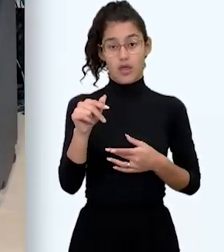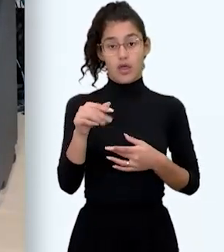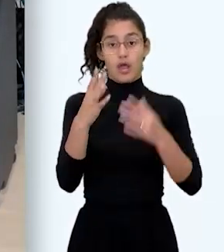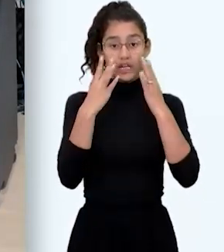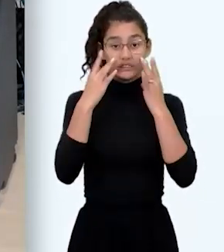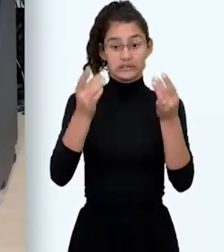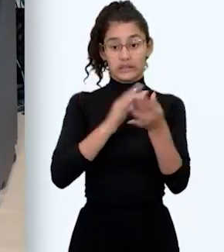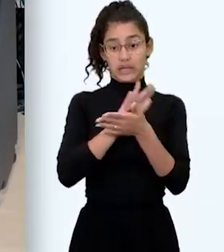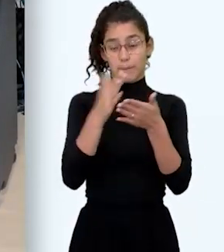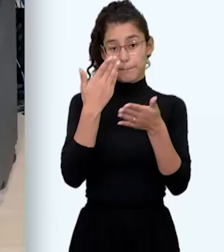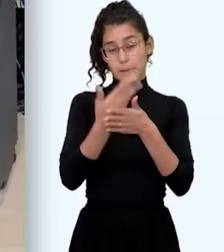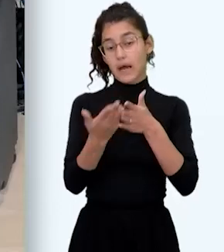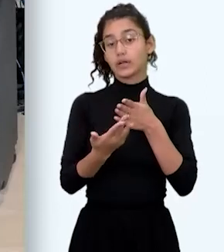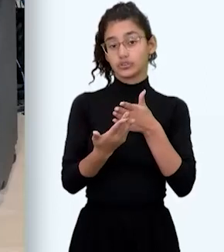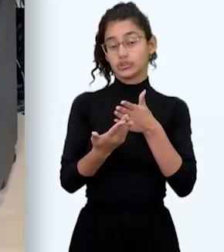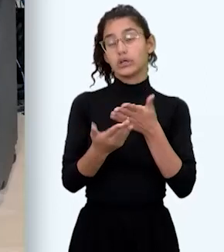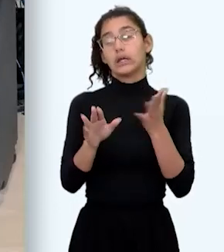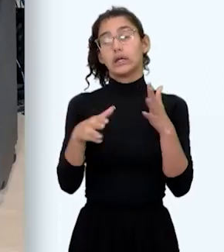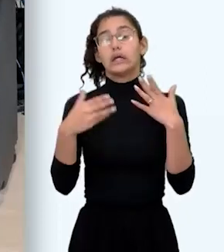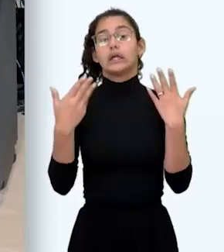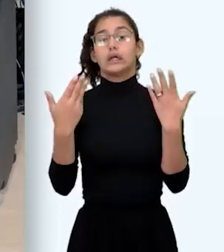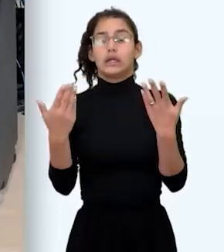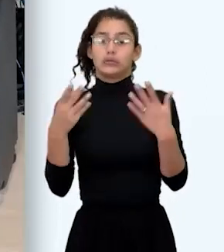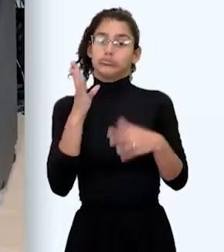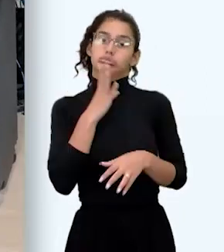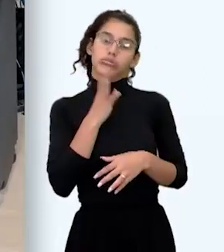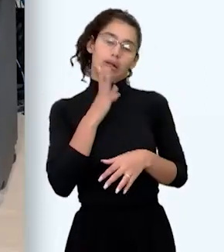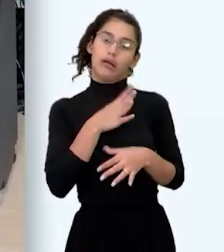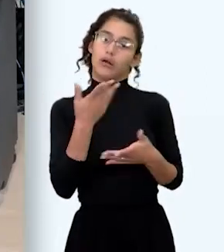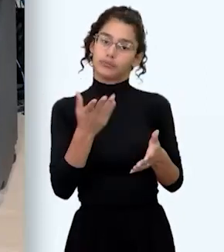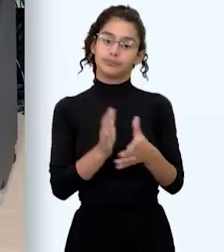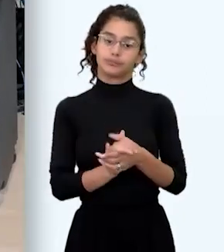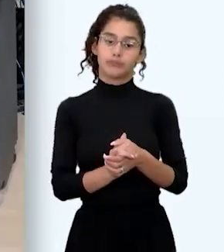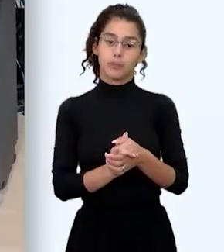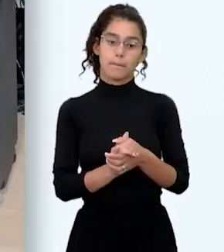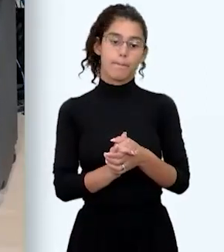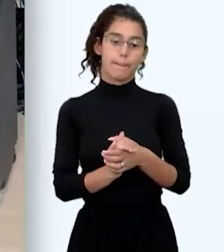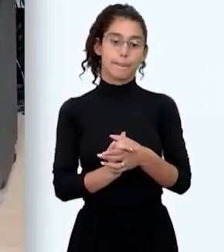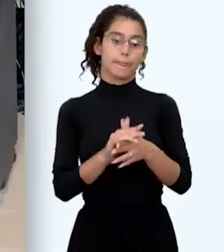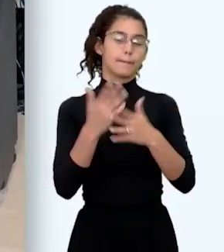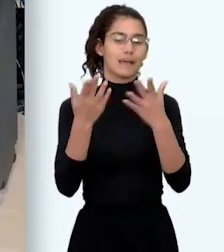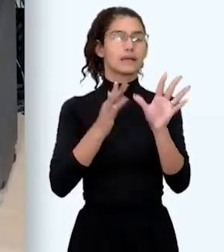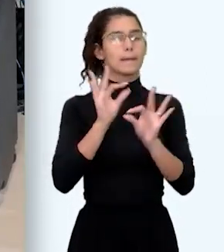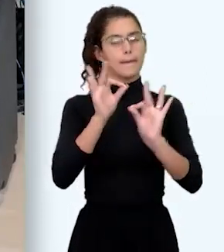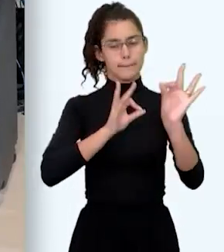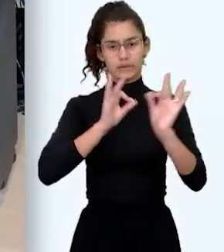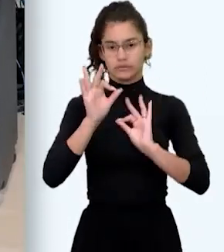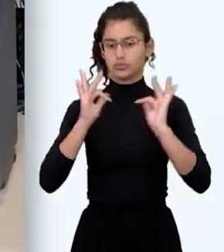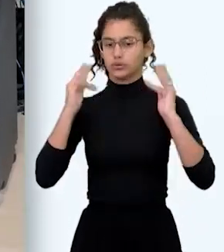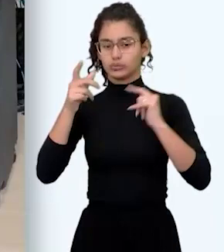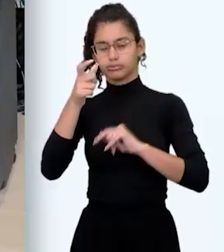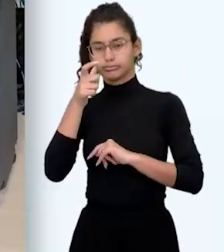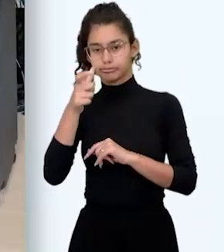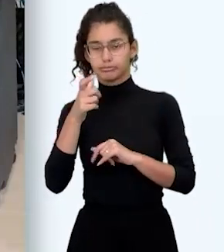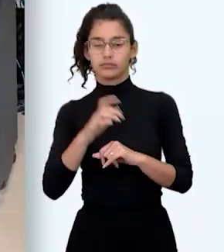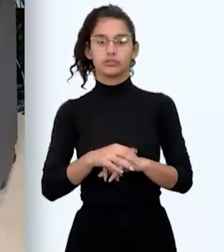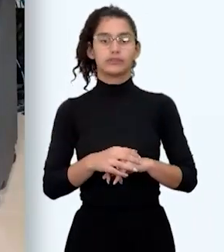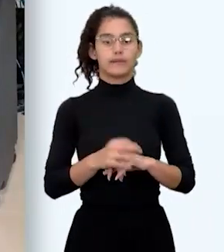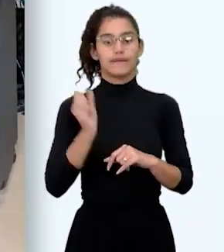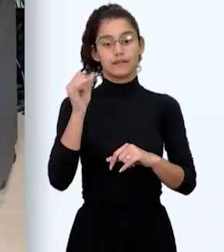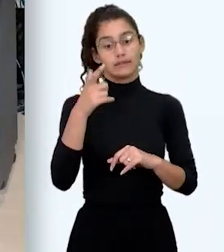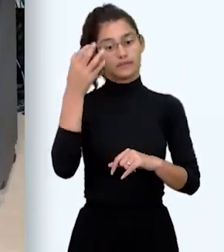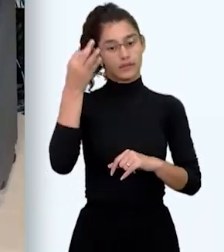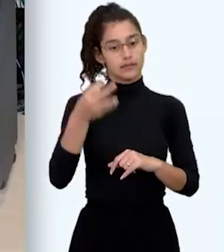tiram sua atenção, né? Então não é legal, na verdade. Mas é planejar, assistir e elaborar. E como eu